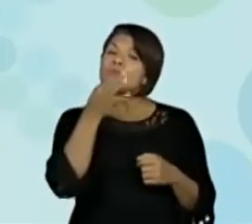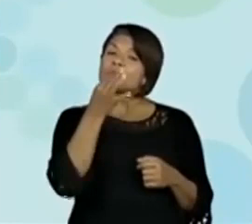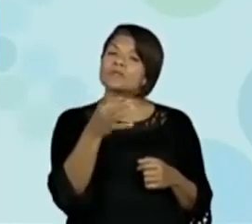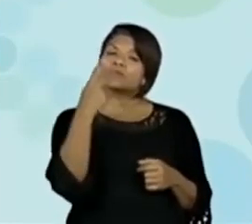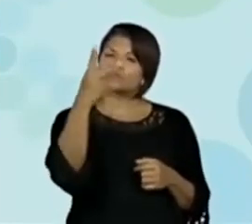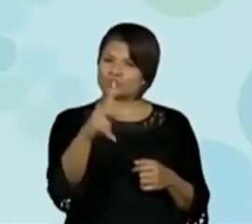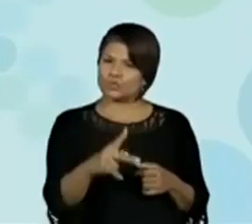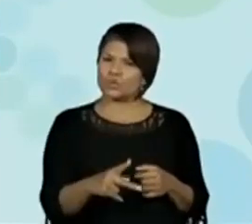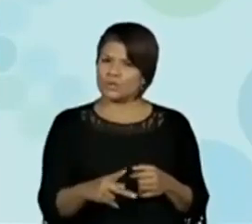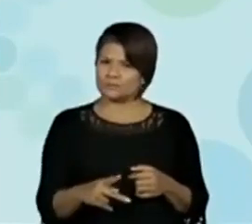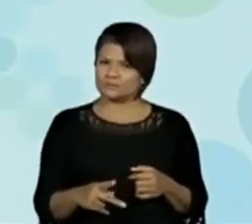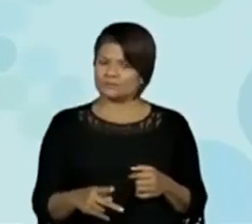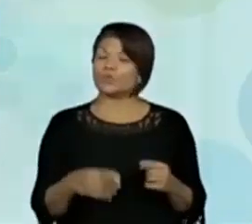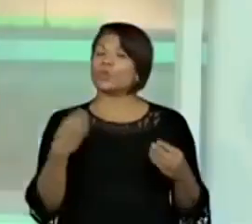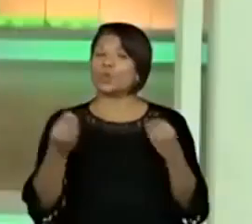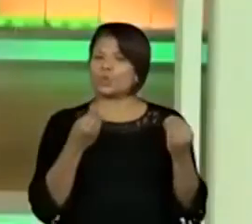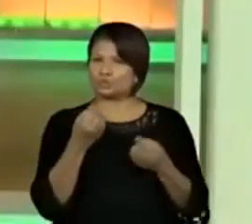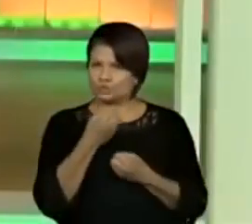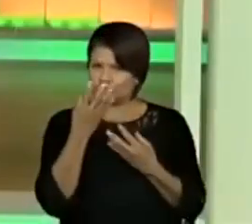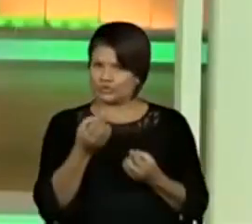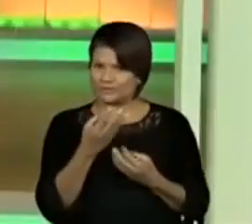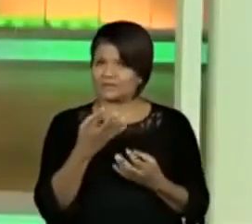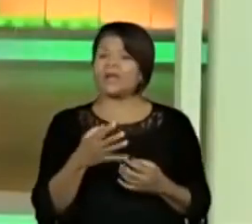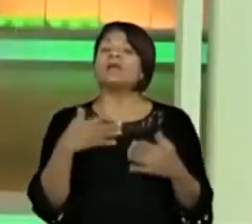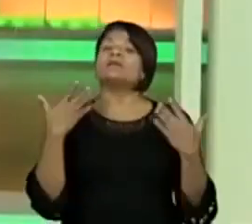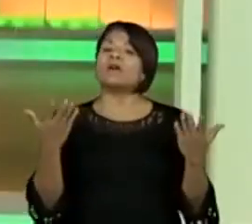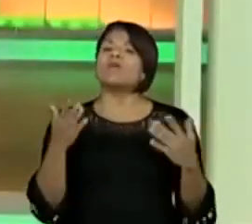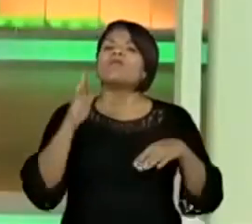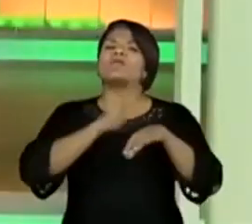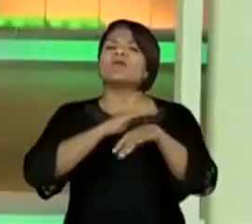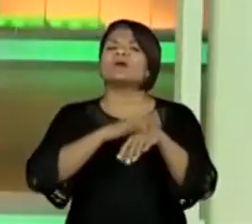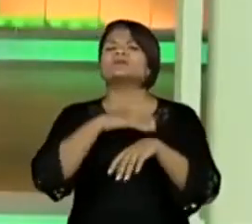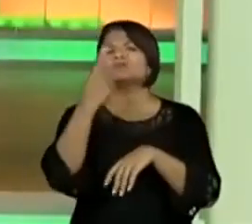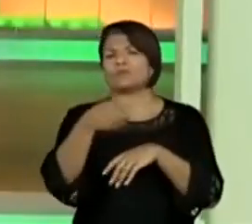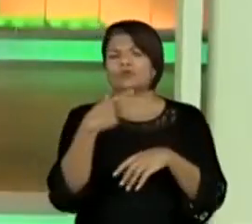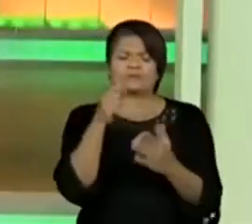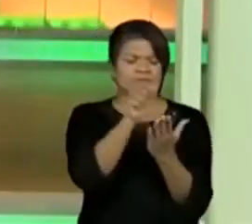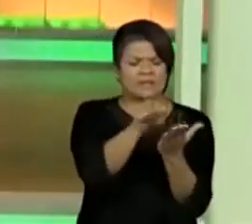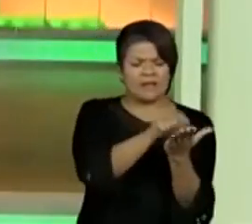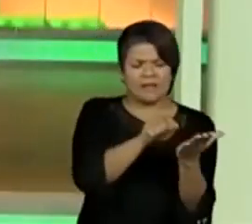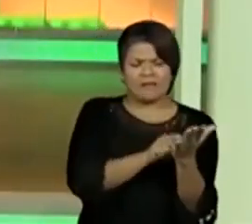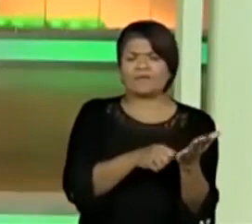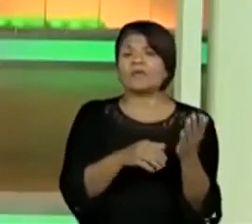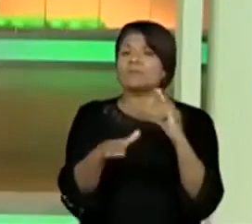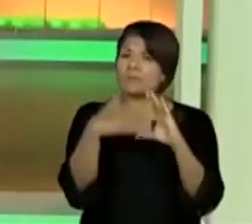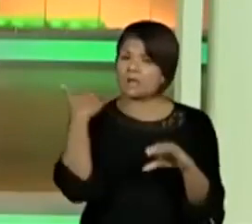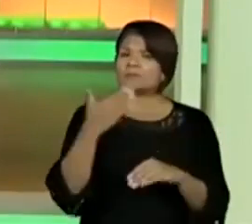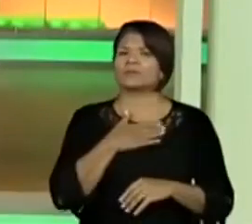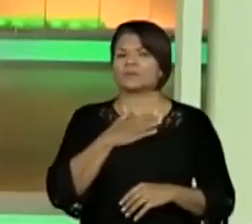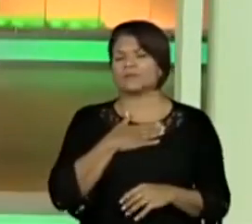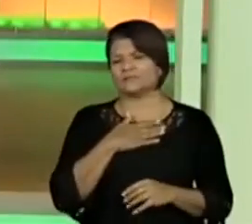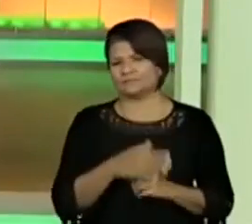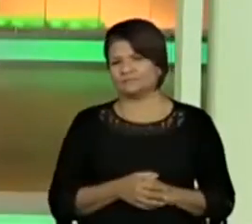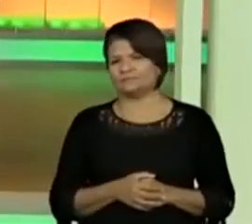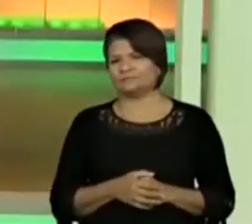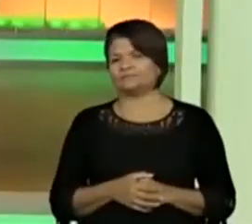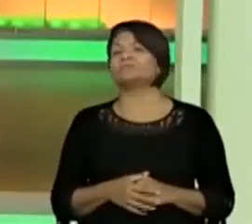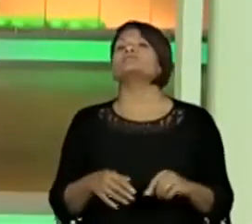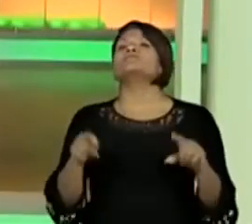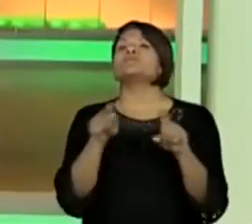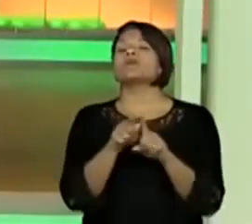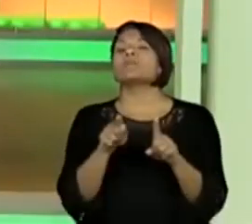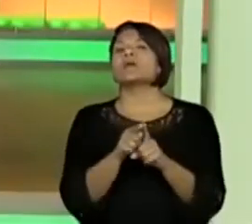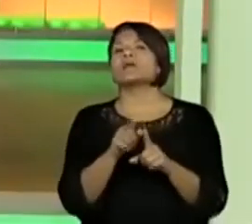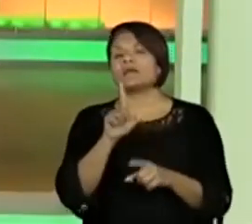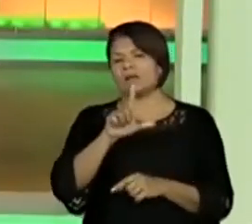de vocês. Então, façam depois uma folha, escrevam e mandem. Eu até coloquei aqui, aquele